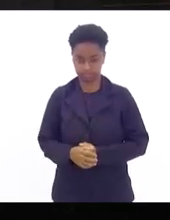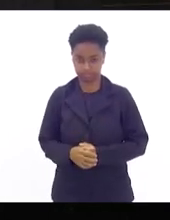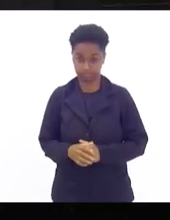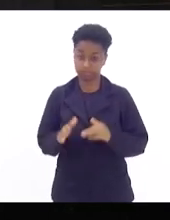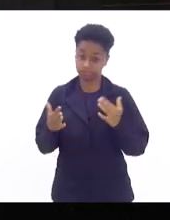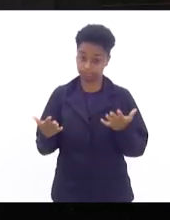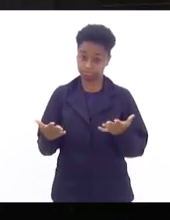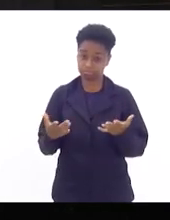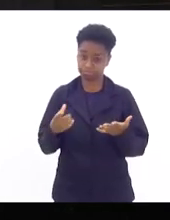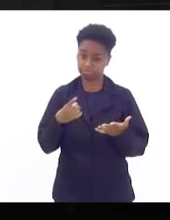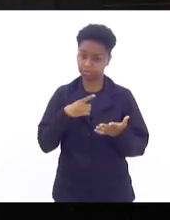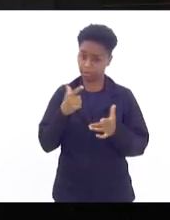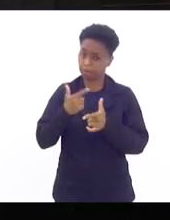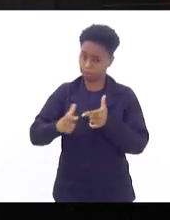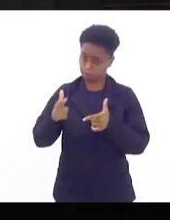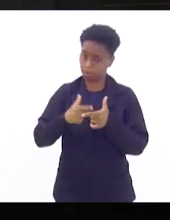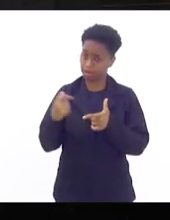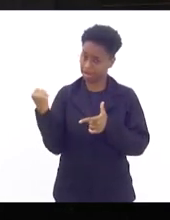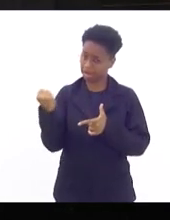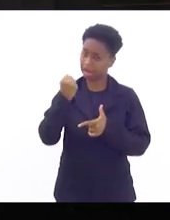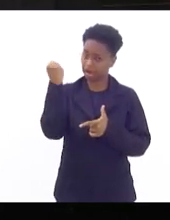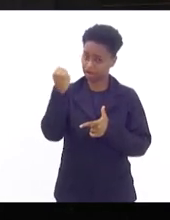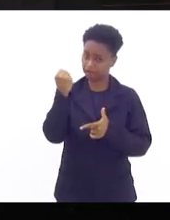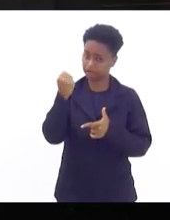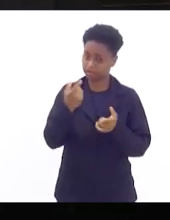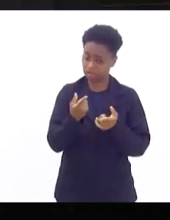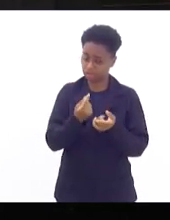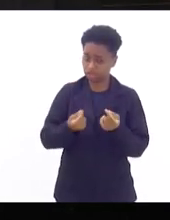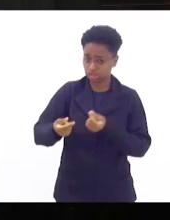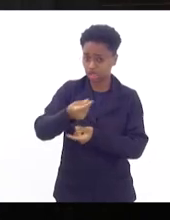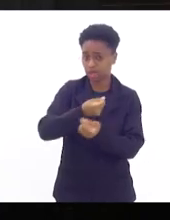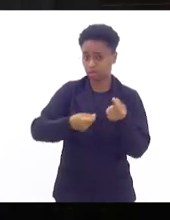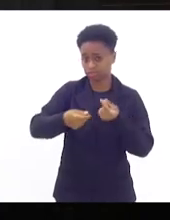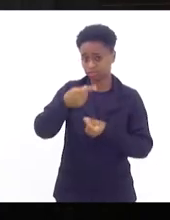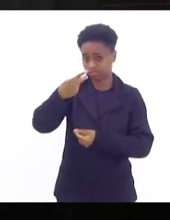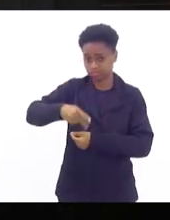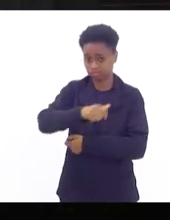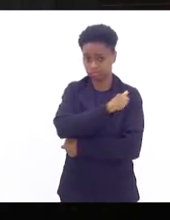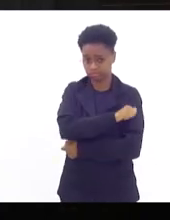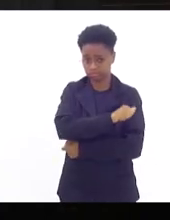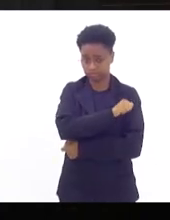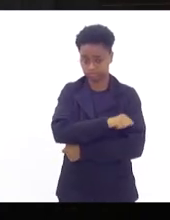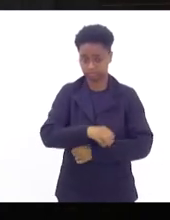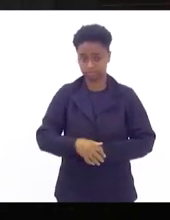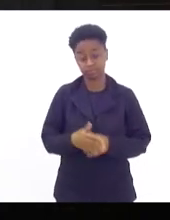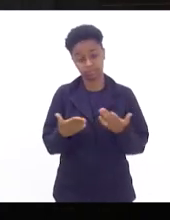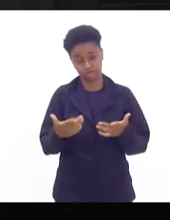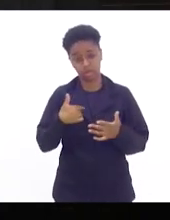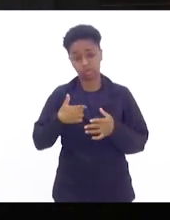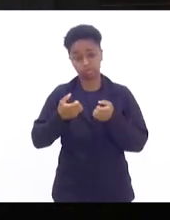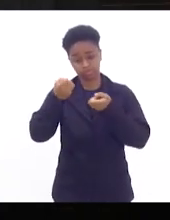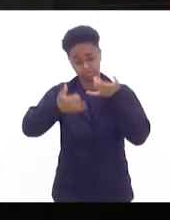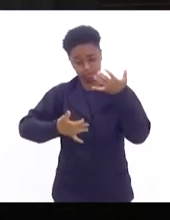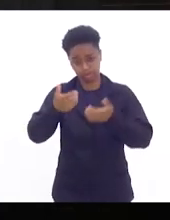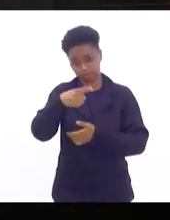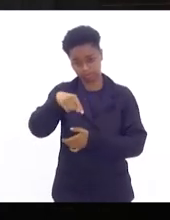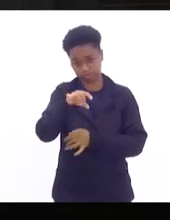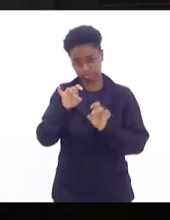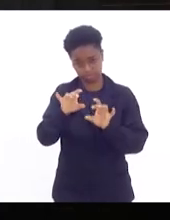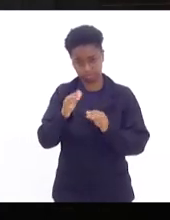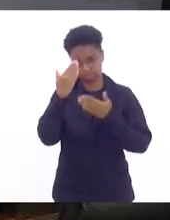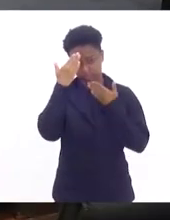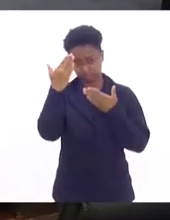Vamos ter graves problemas nas finanças públicas do nosso Estado. Então, era isso que eu queria trazer à baila. Muito obrigado, senhor